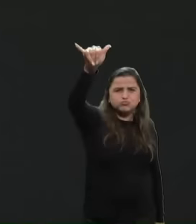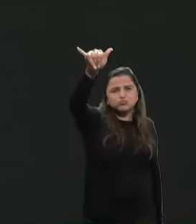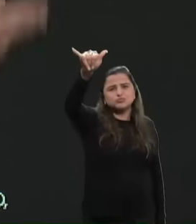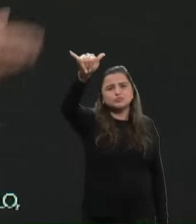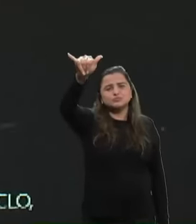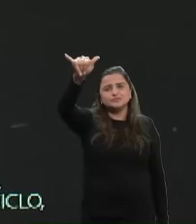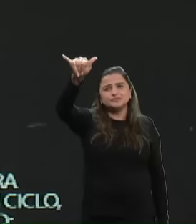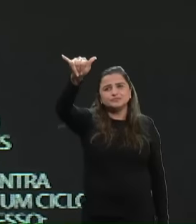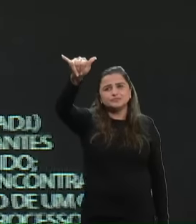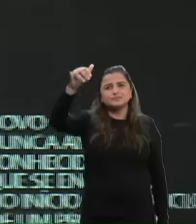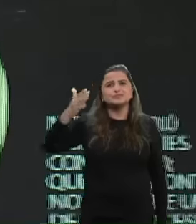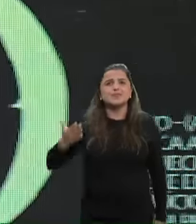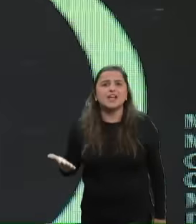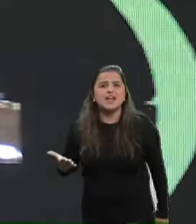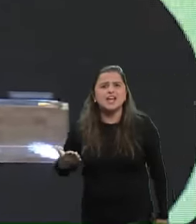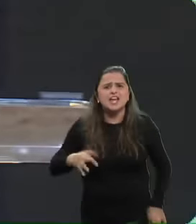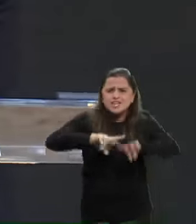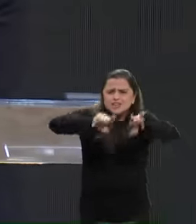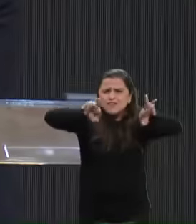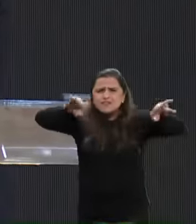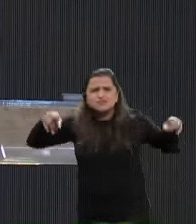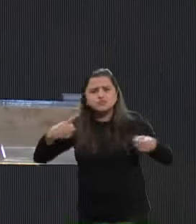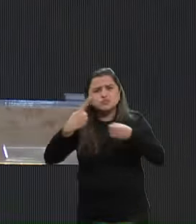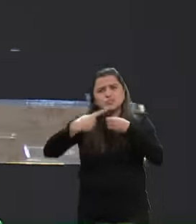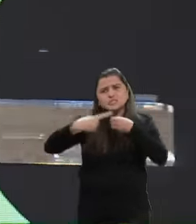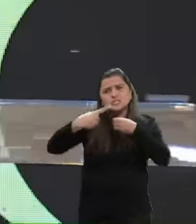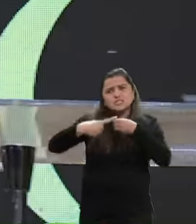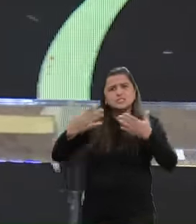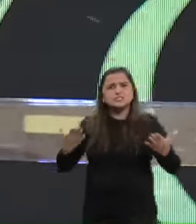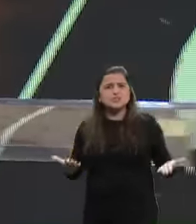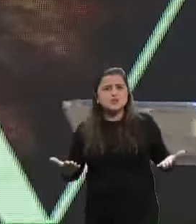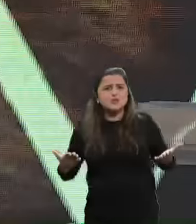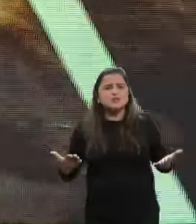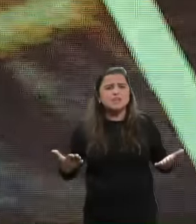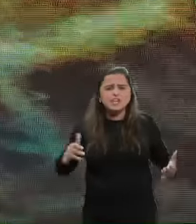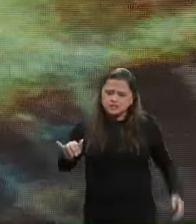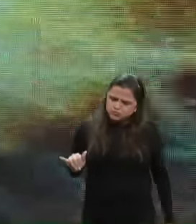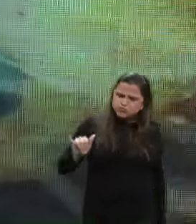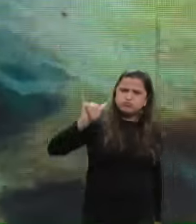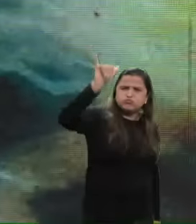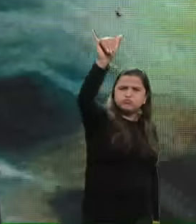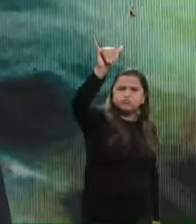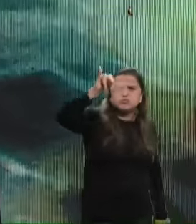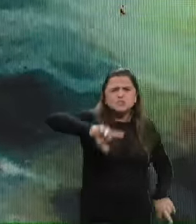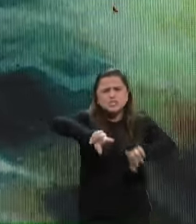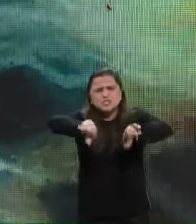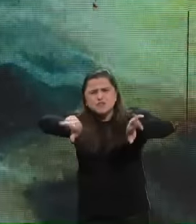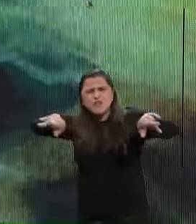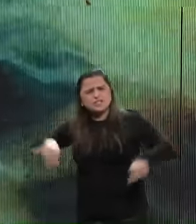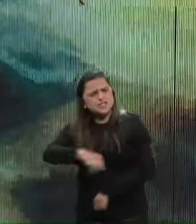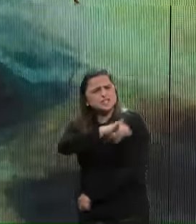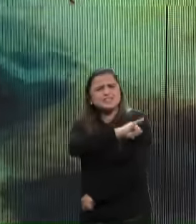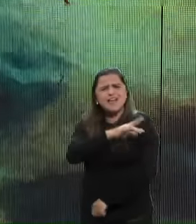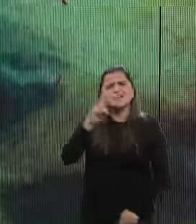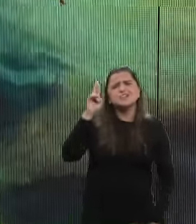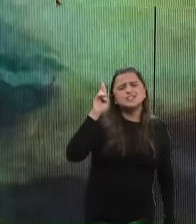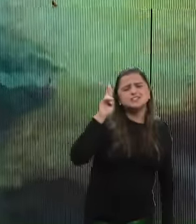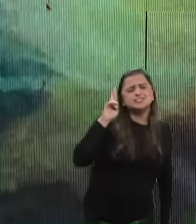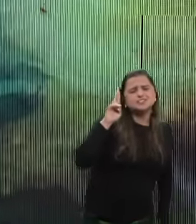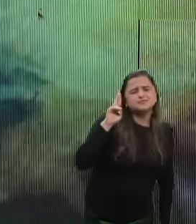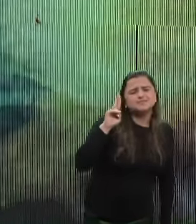decolar, Canoa va a decolar, Río Grande do Sul, Paraná, Río, Santa